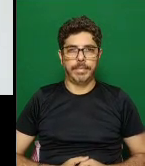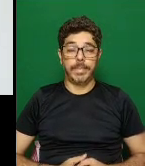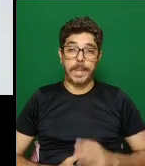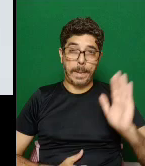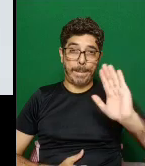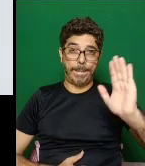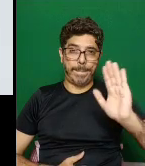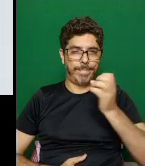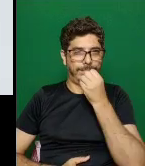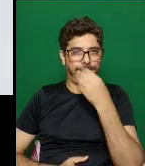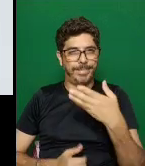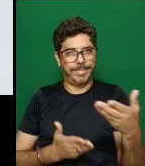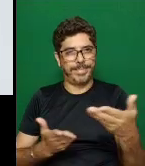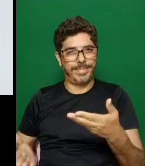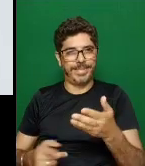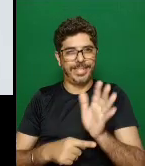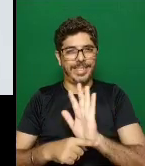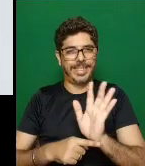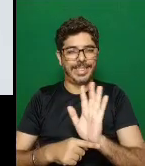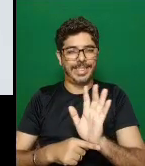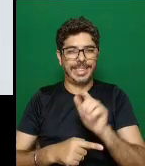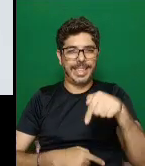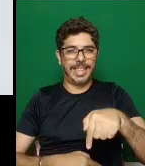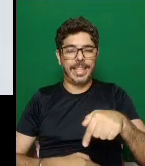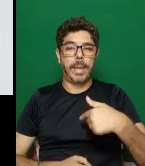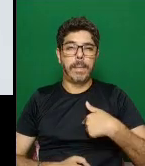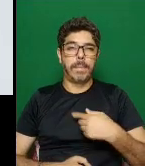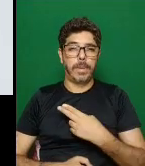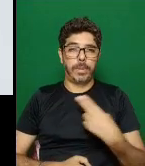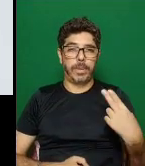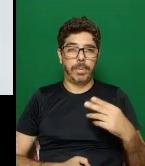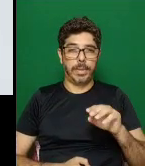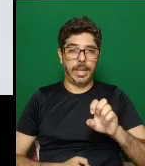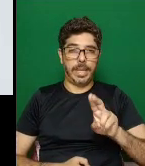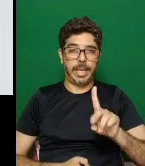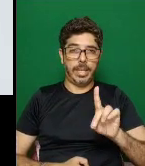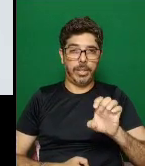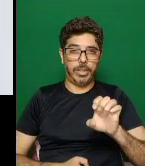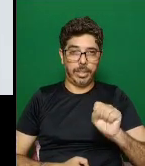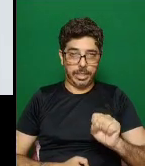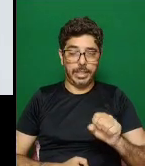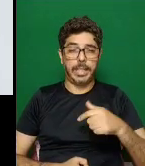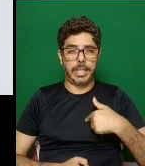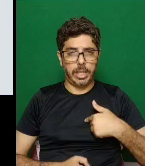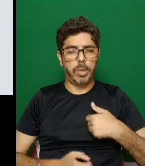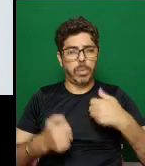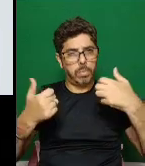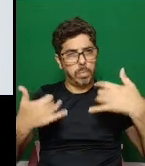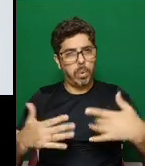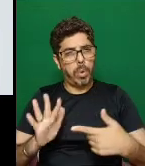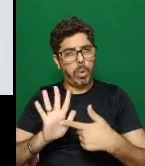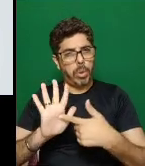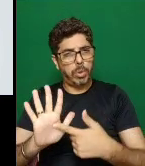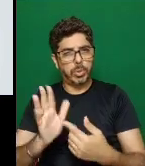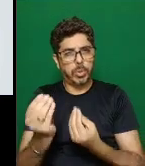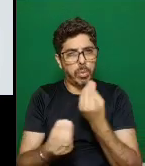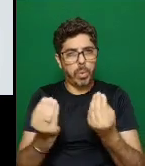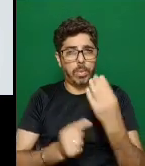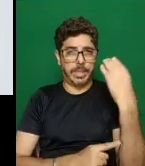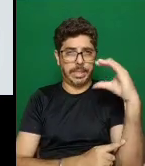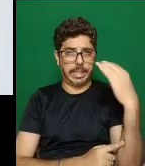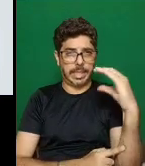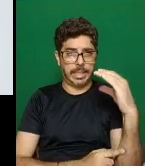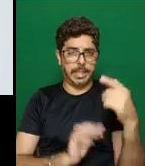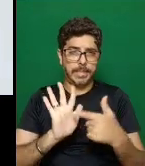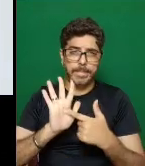Olá, bem-vindos ao Verve Científica. Eu sou Eudes Filete e aqui eu procuro mostrar a ciência de forma rigorosa, ilustrada, simplificada